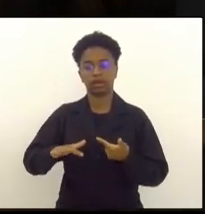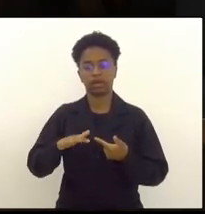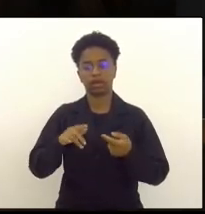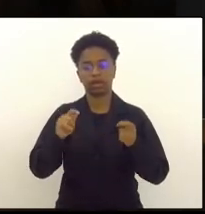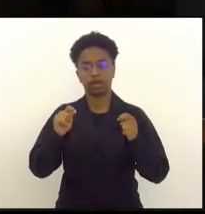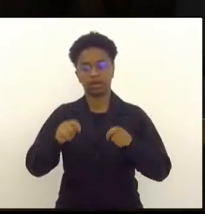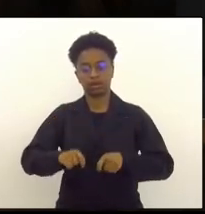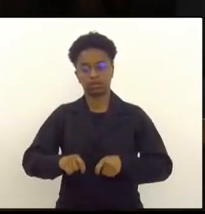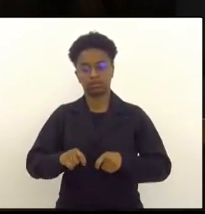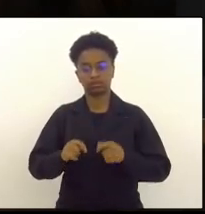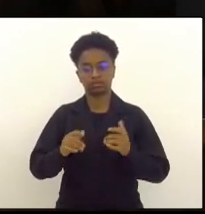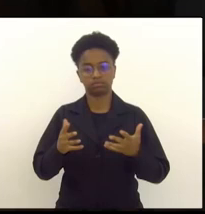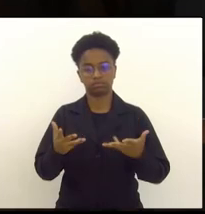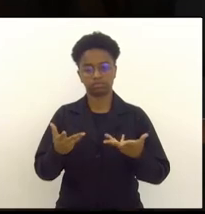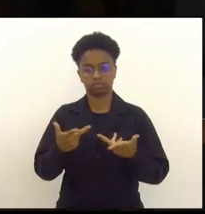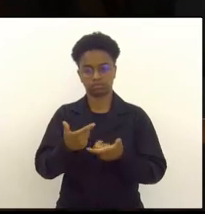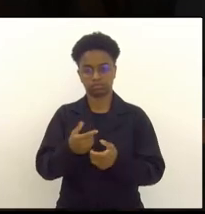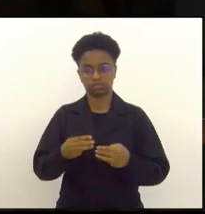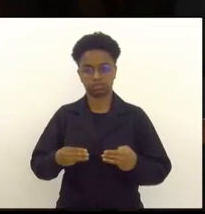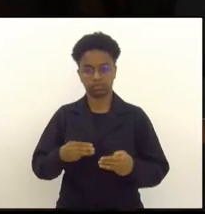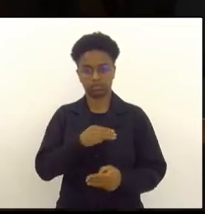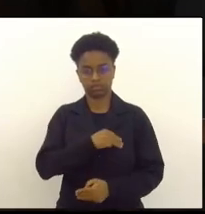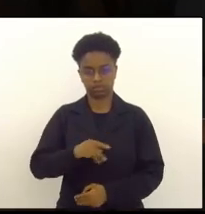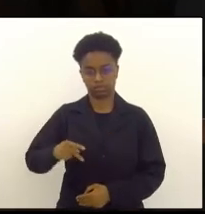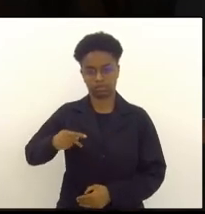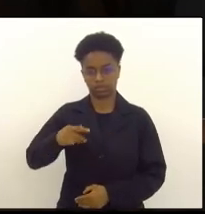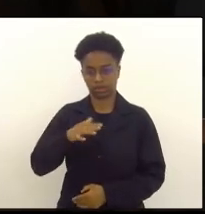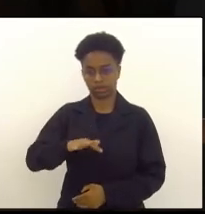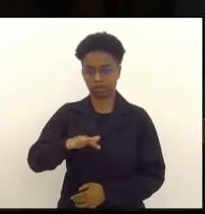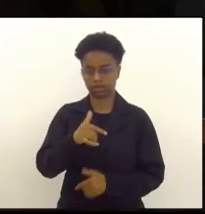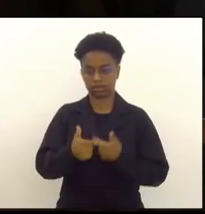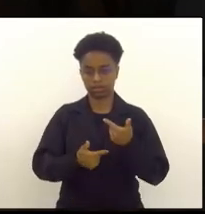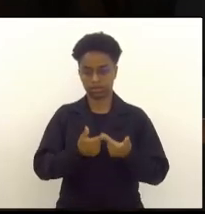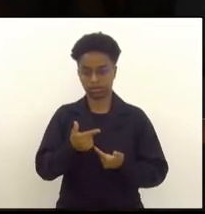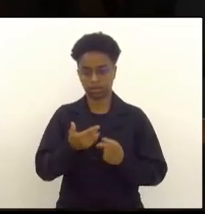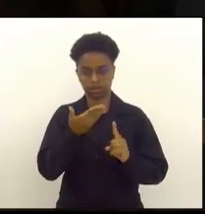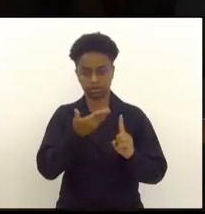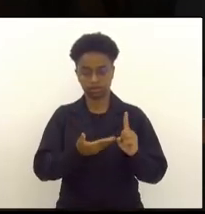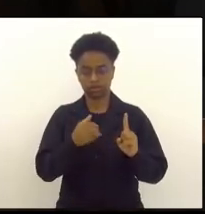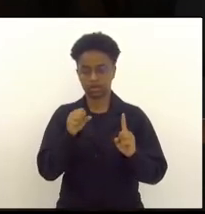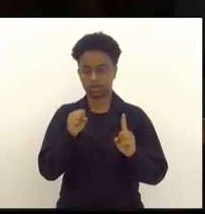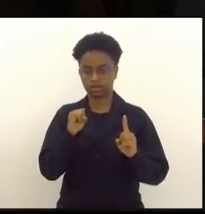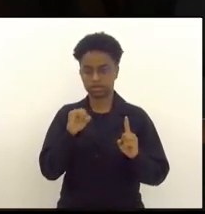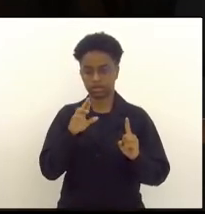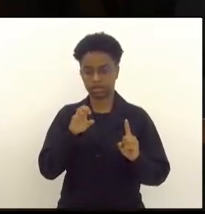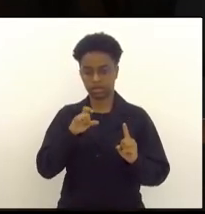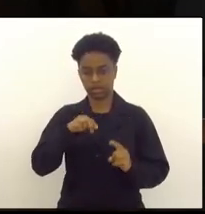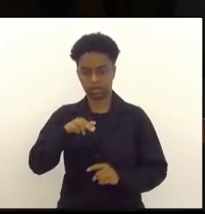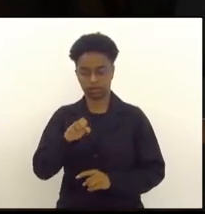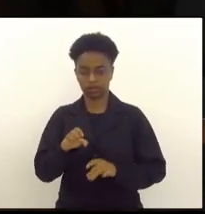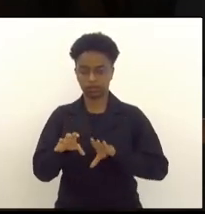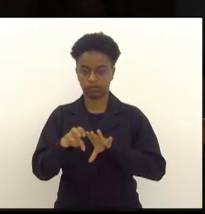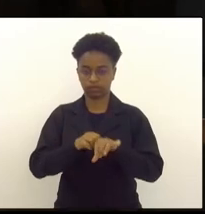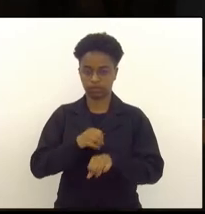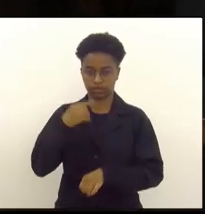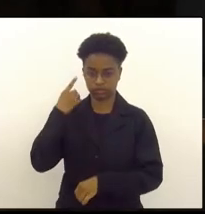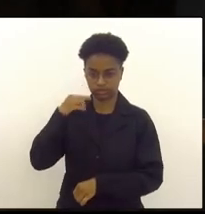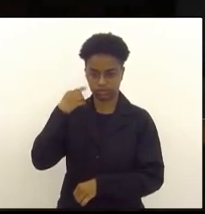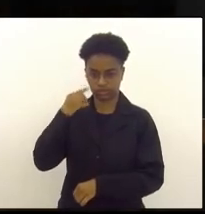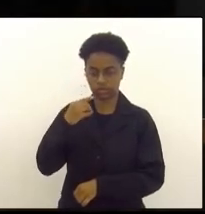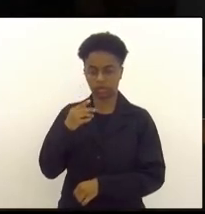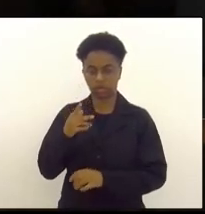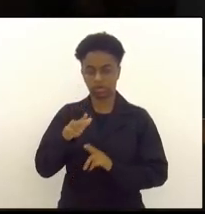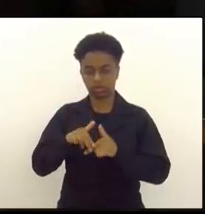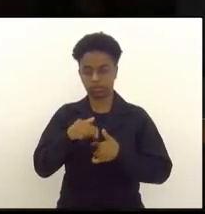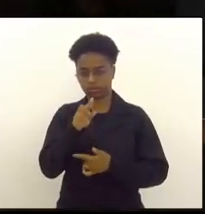no exímio Ministério Público do Trabalho. A doutora Sirlene é bacharel em Direito pela Universidade de Caxias do